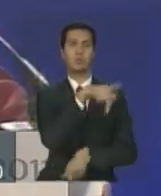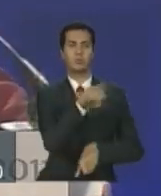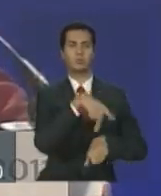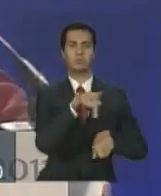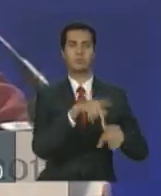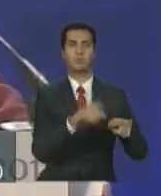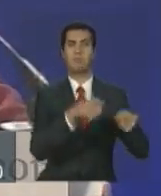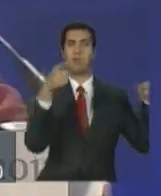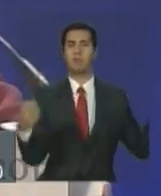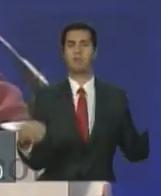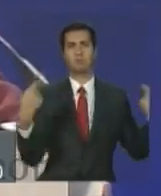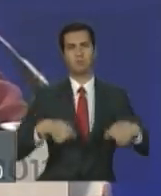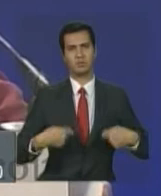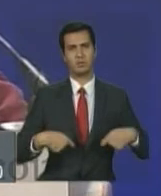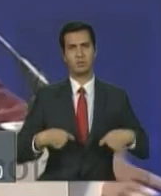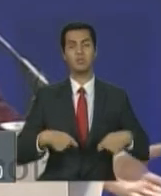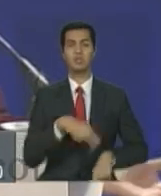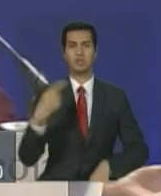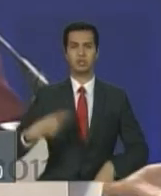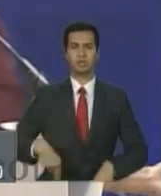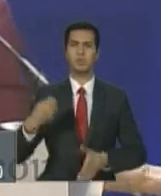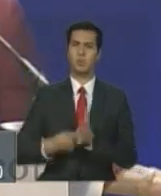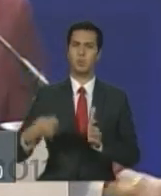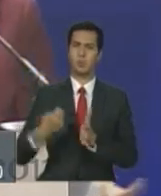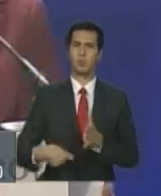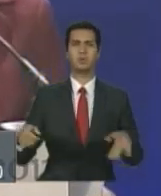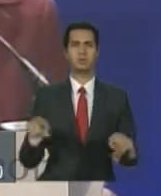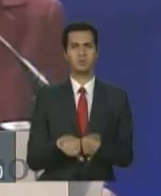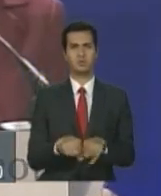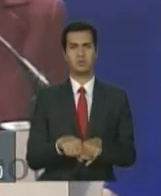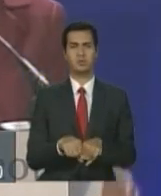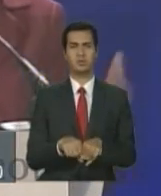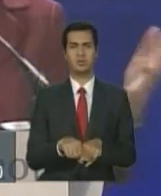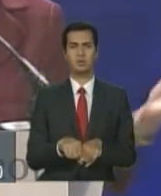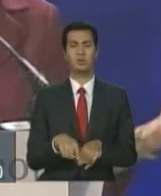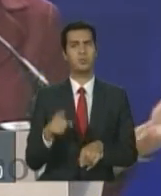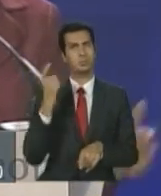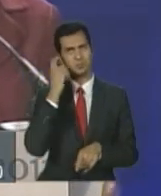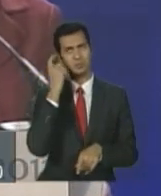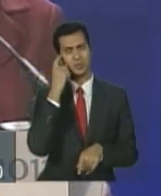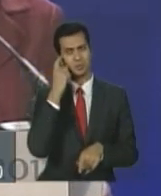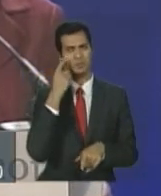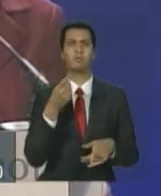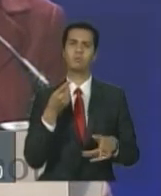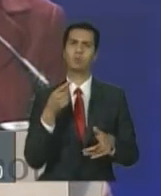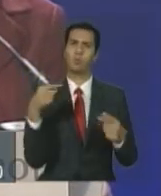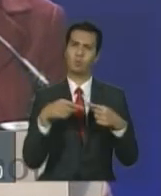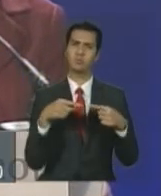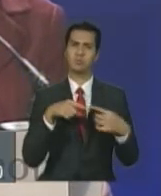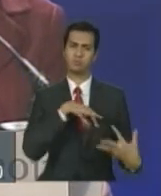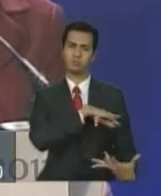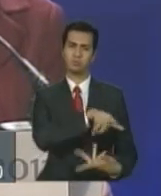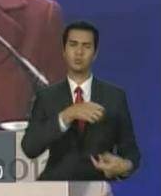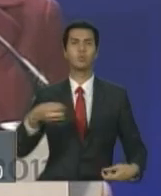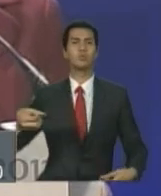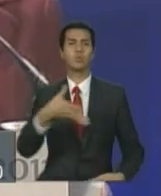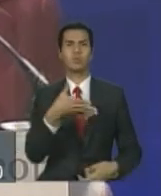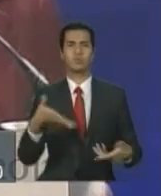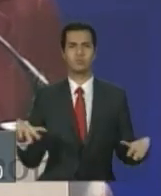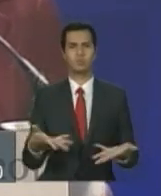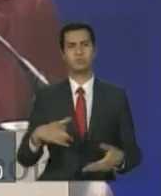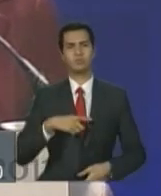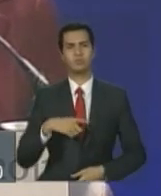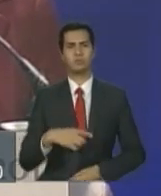China defende e acredito que reflete o mundo novo que estamos vivendo. Obrigado.